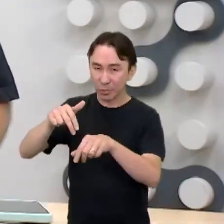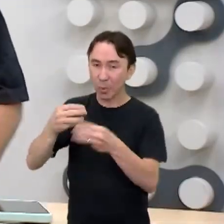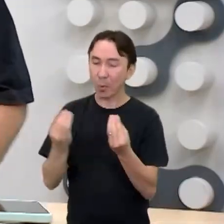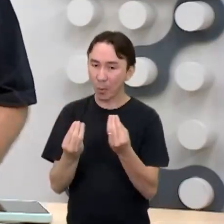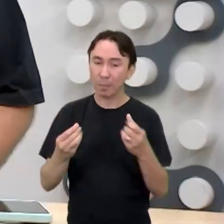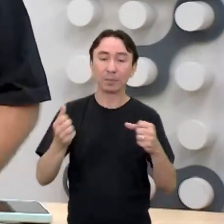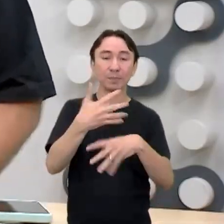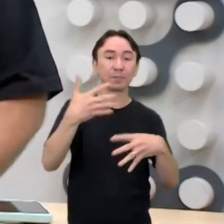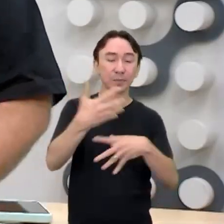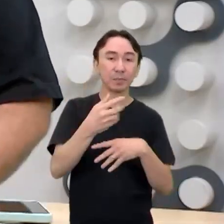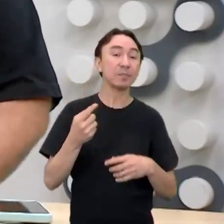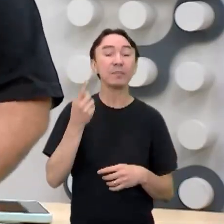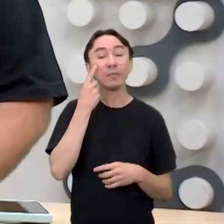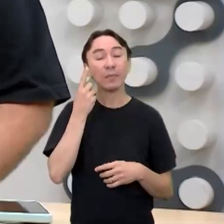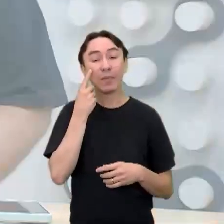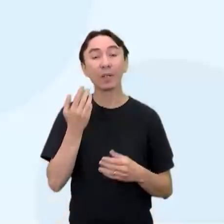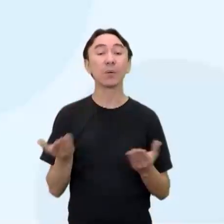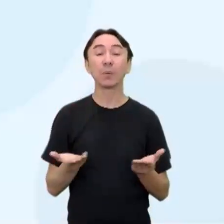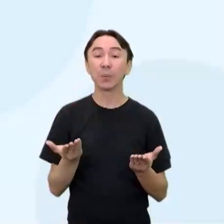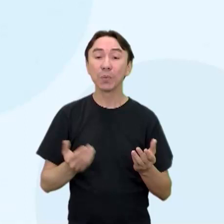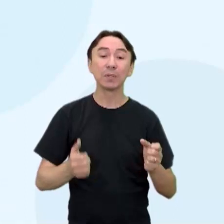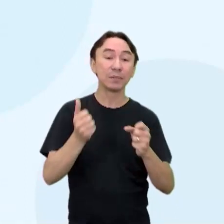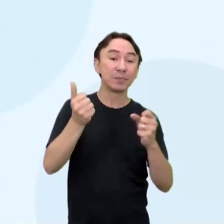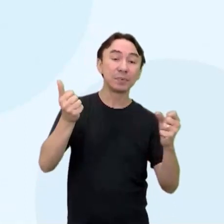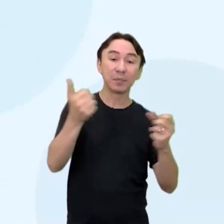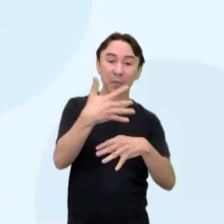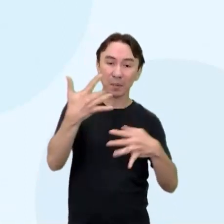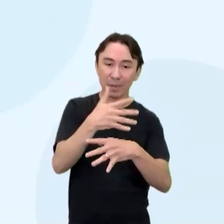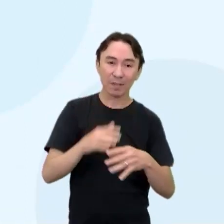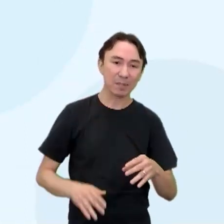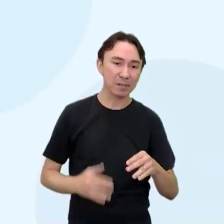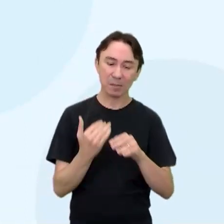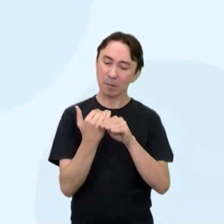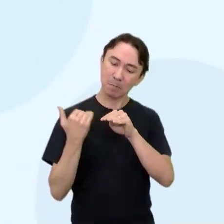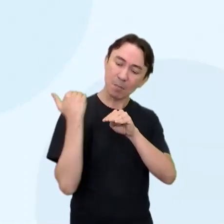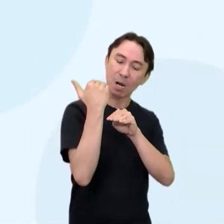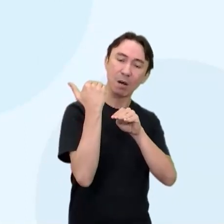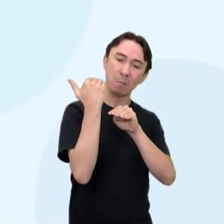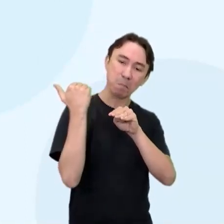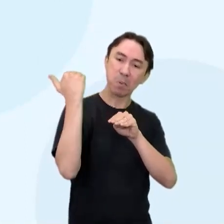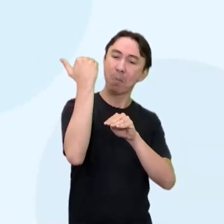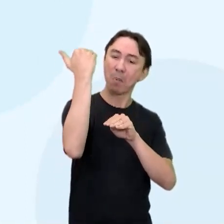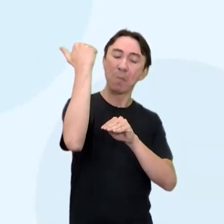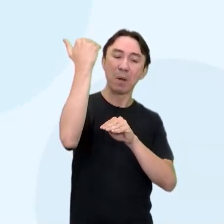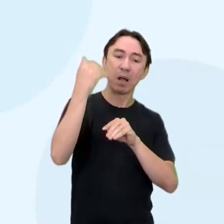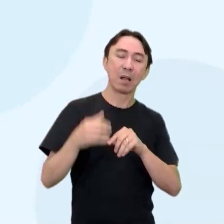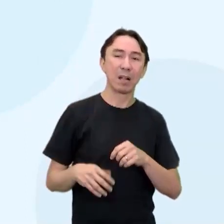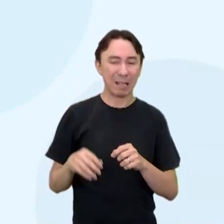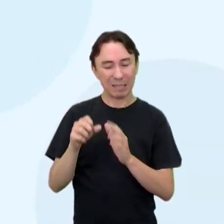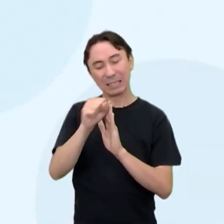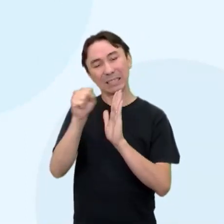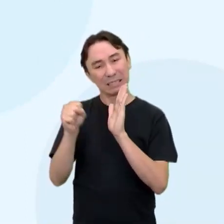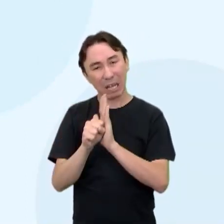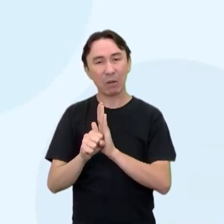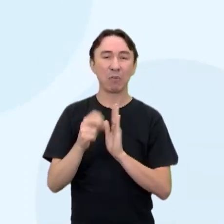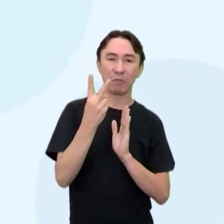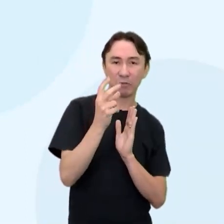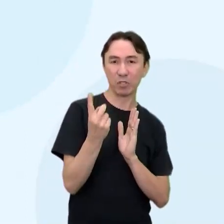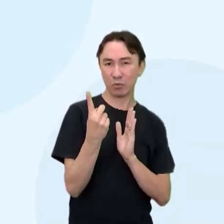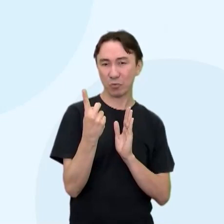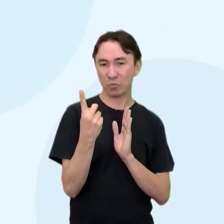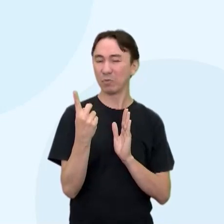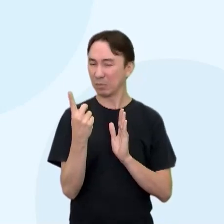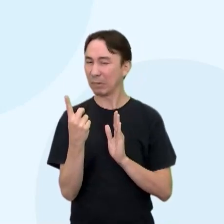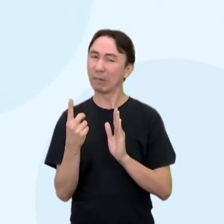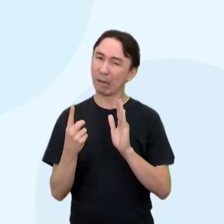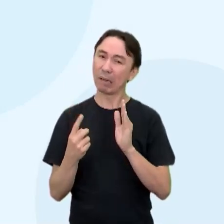vendo a hierarquia urbana, como era vista até o início aí do século XXI aqui no Brasil. Então eu fiz aí um esquema,